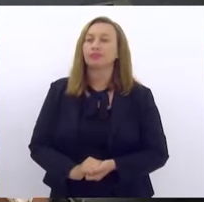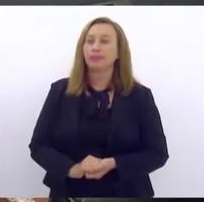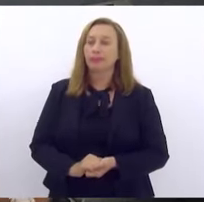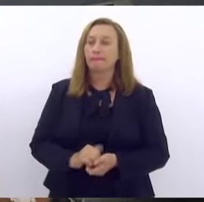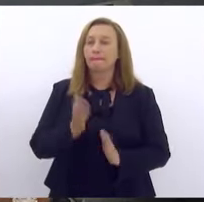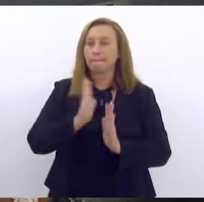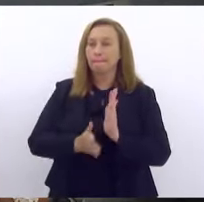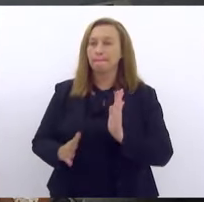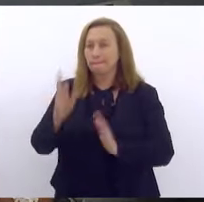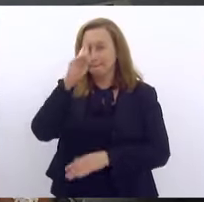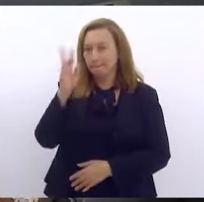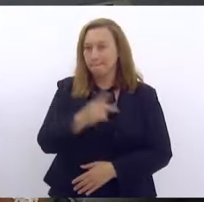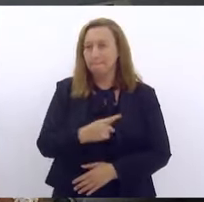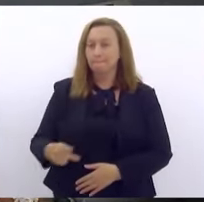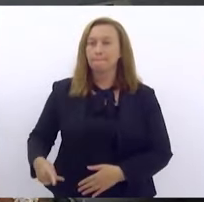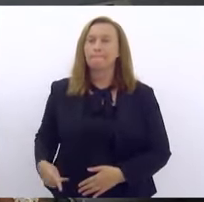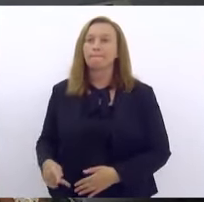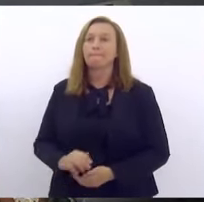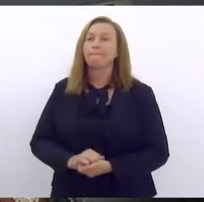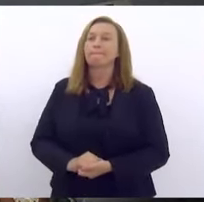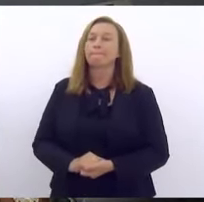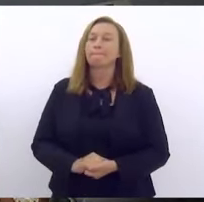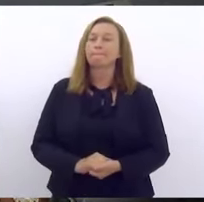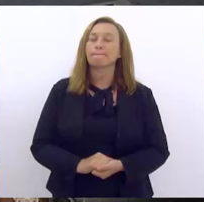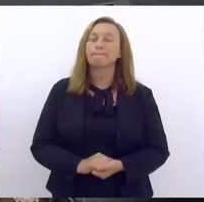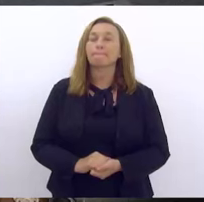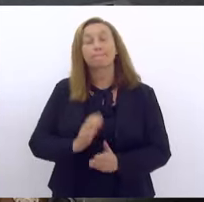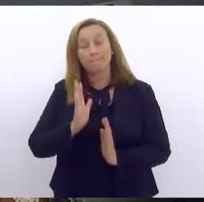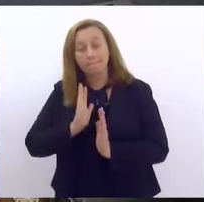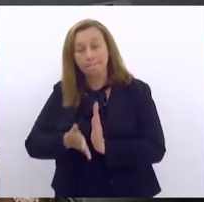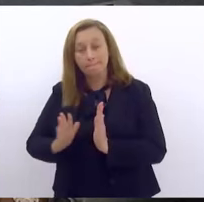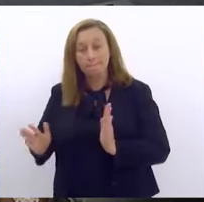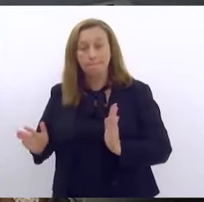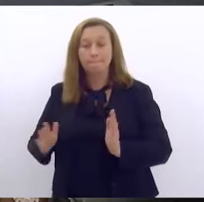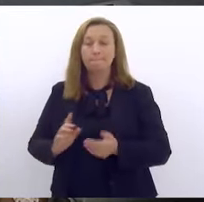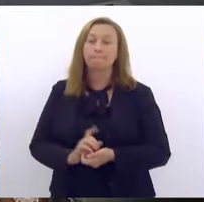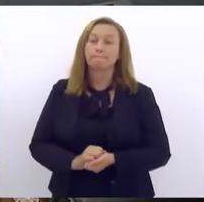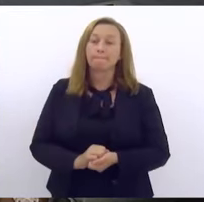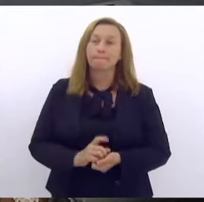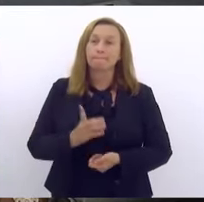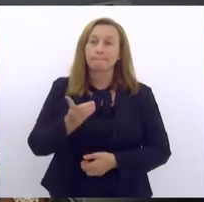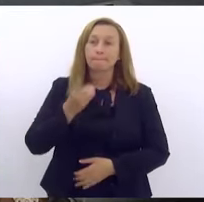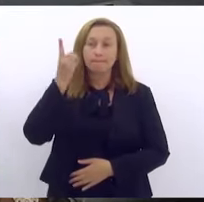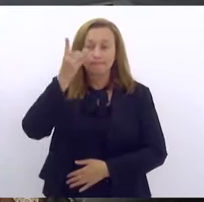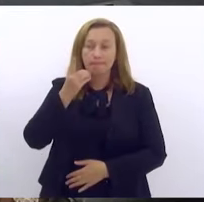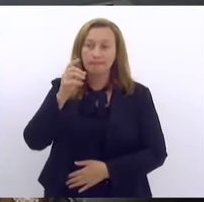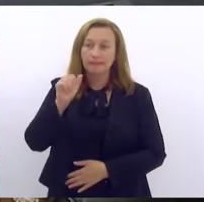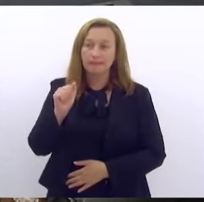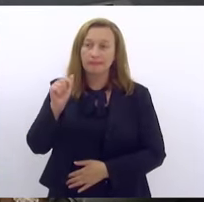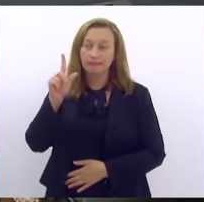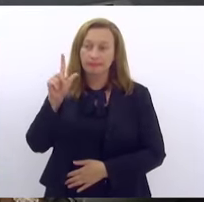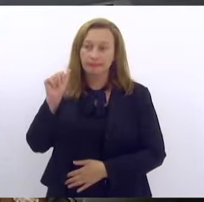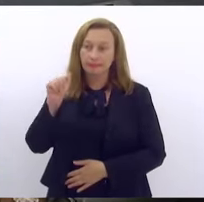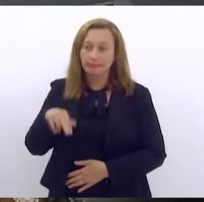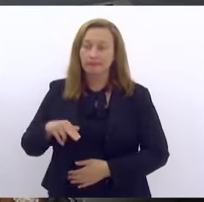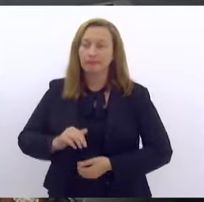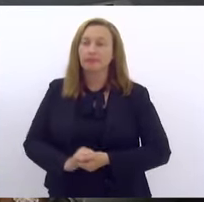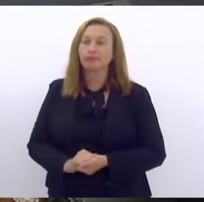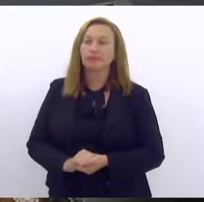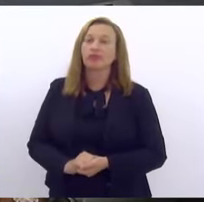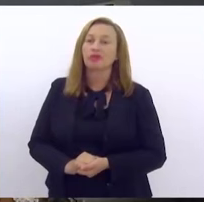Pela ordem, senhor presidente. Pela ordem, nosso nobre deputado Alan Lopes.